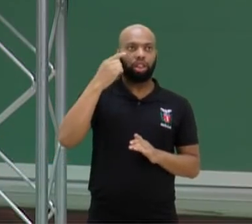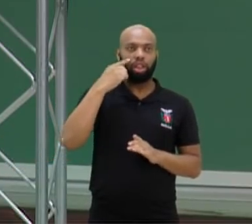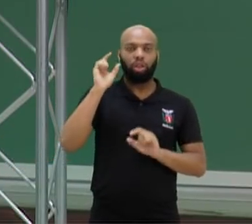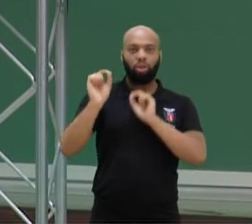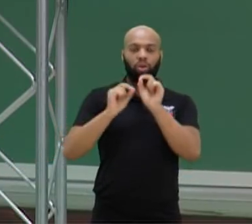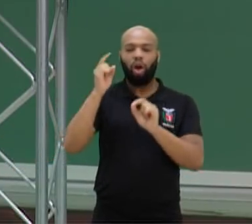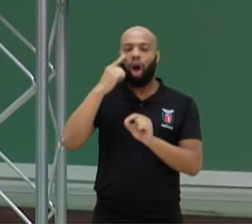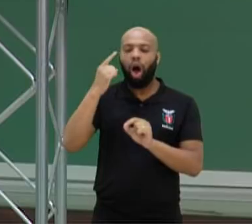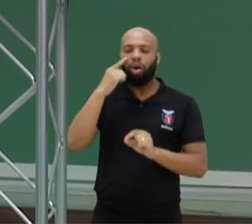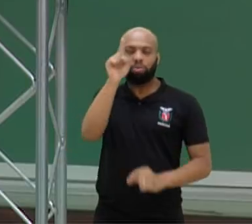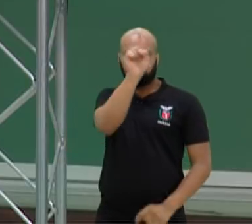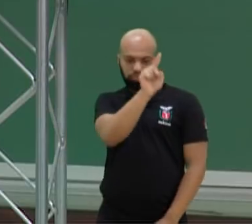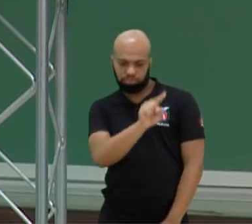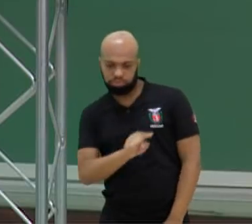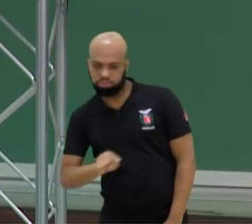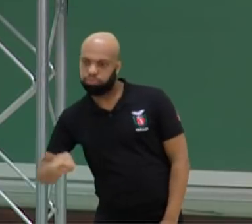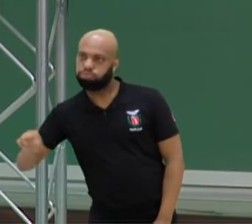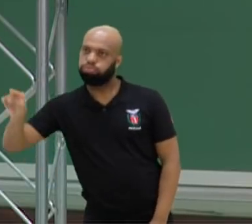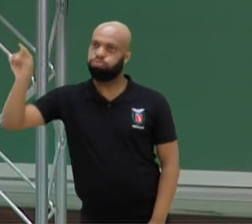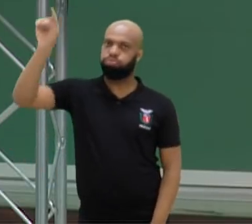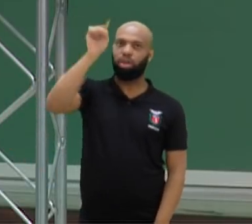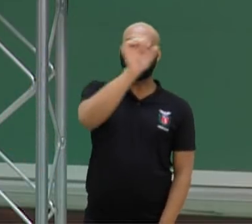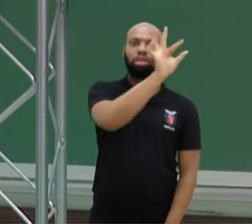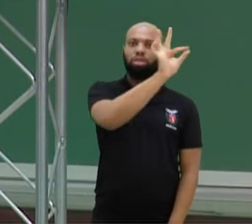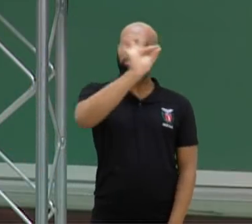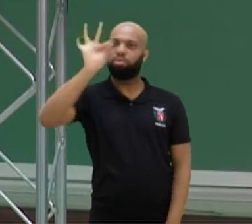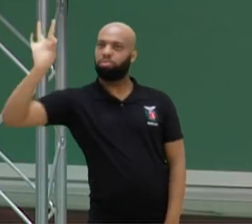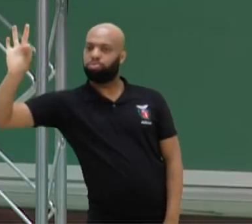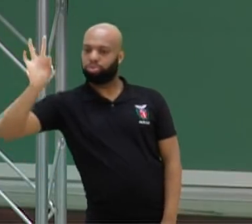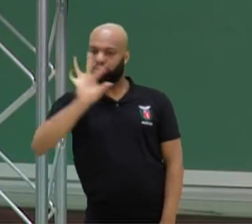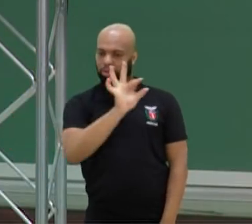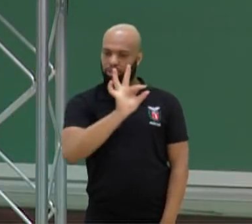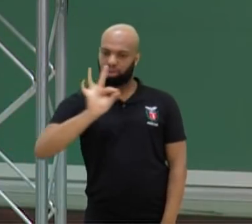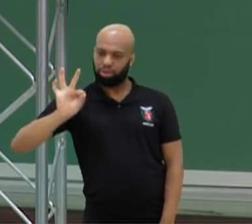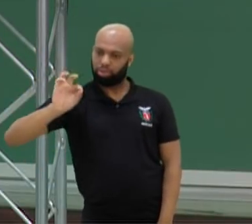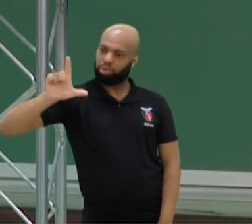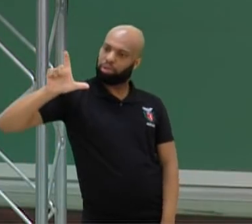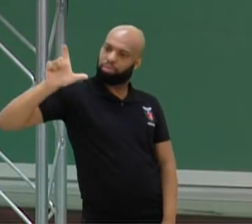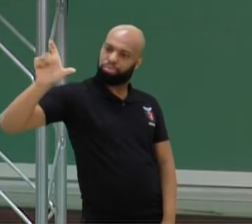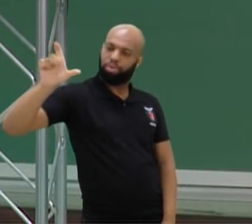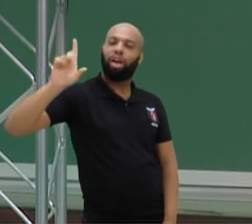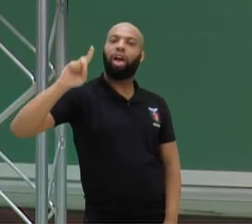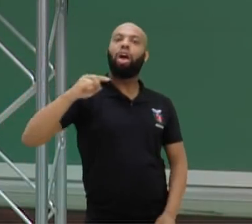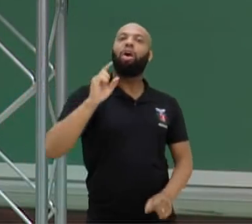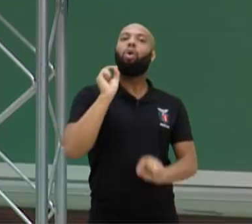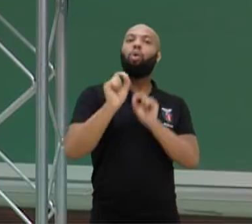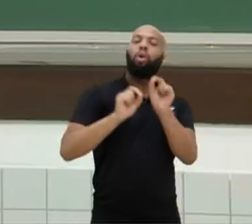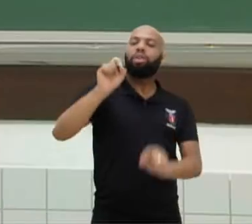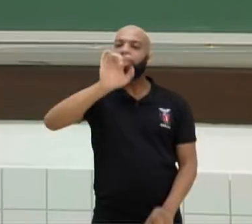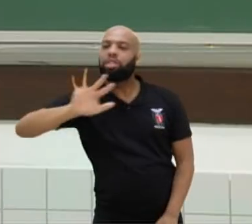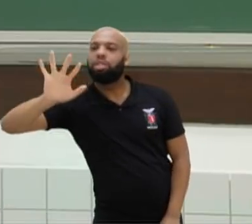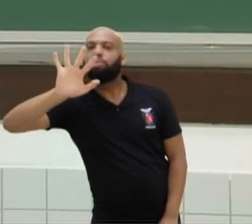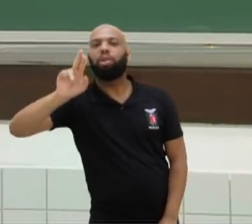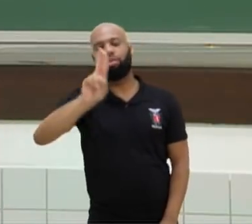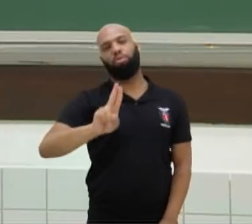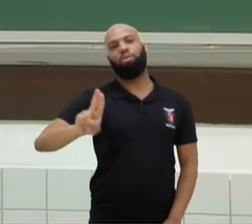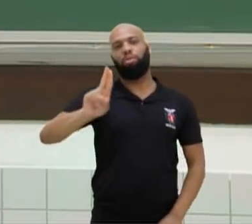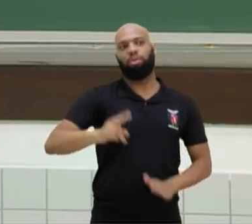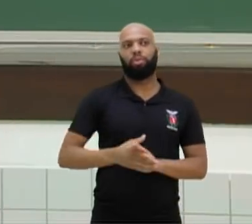é utilizado. A distância entre esses dois determina o espaço que é utilizado. Ou seja, se